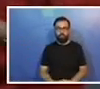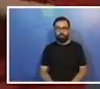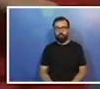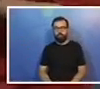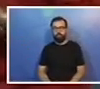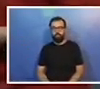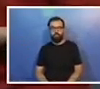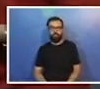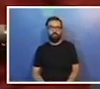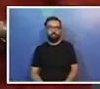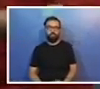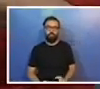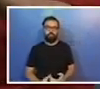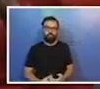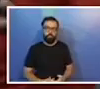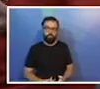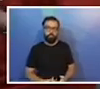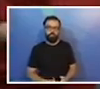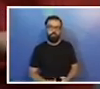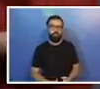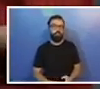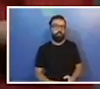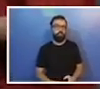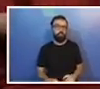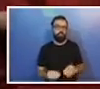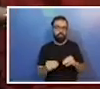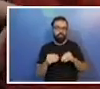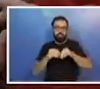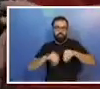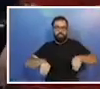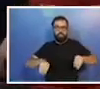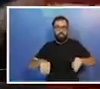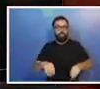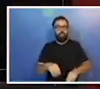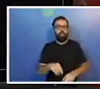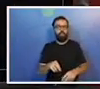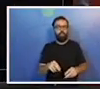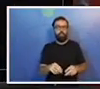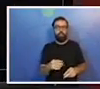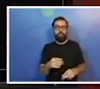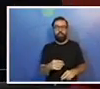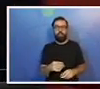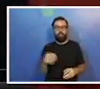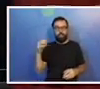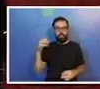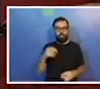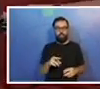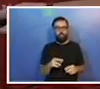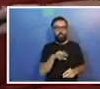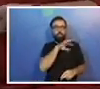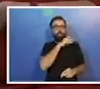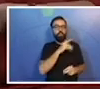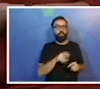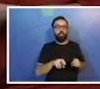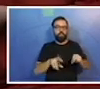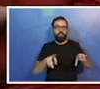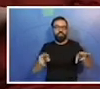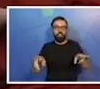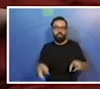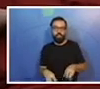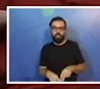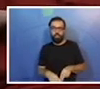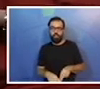mas eles conseguiram se virar, prejudicando uma outra espécie. Exercício 5. Uma